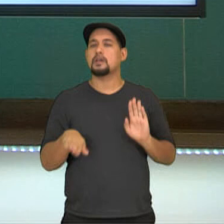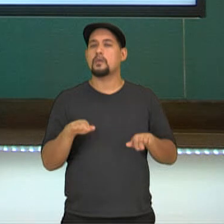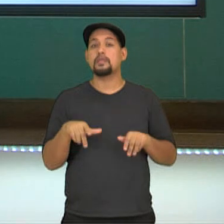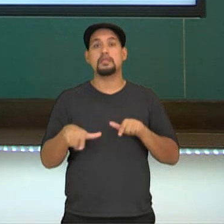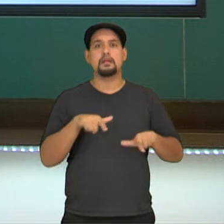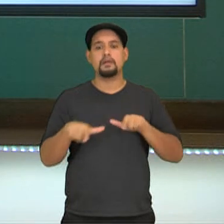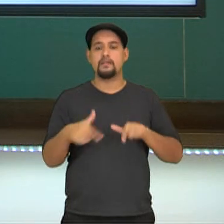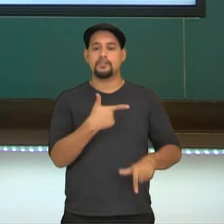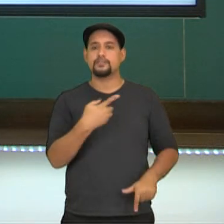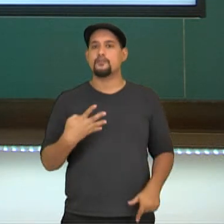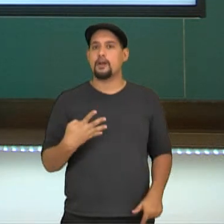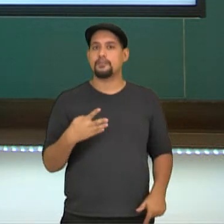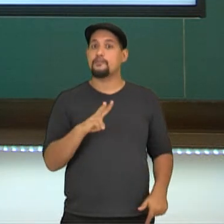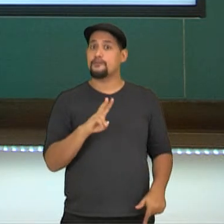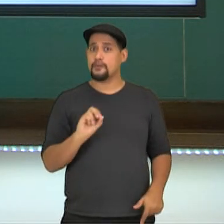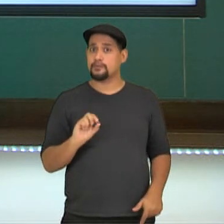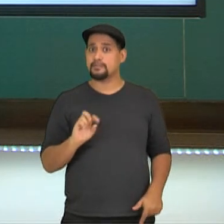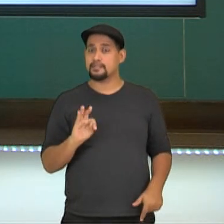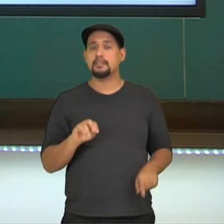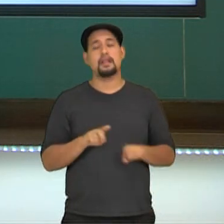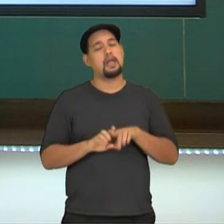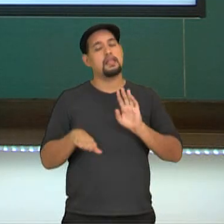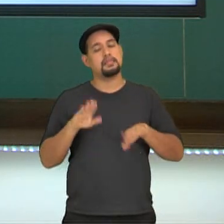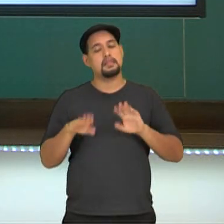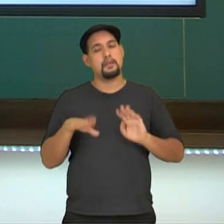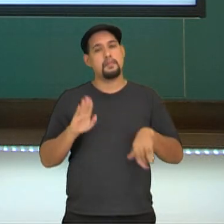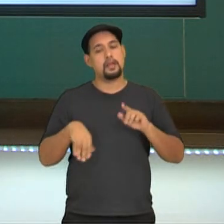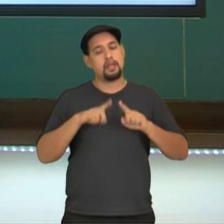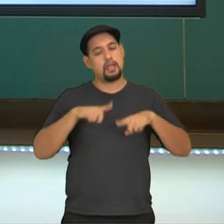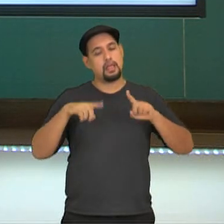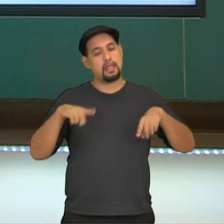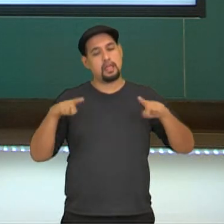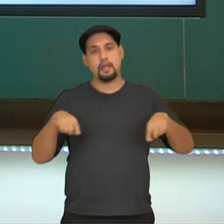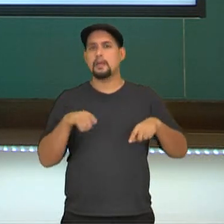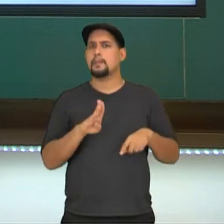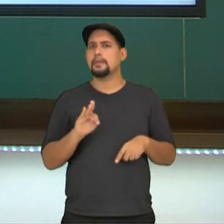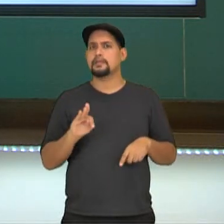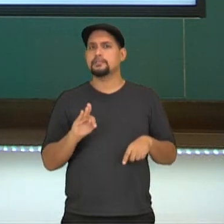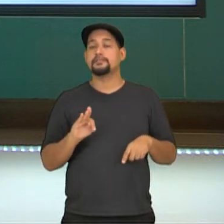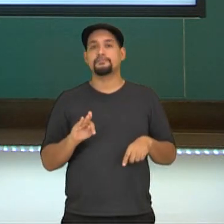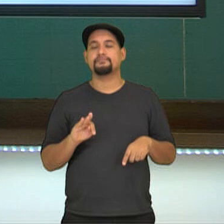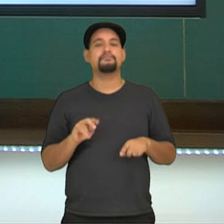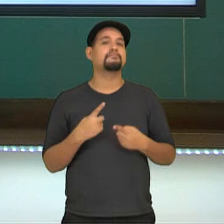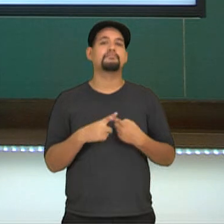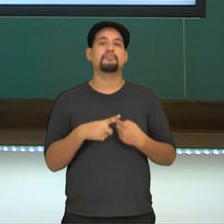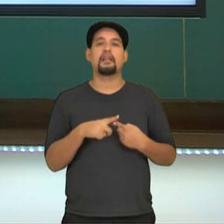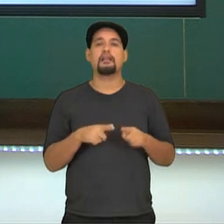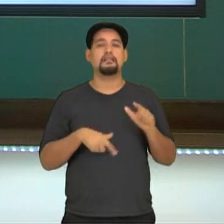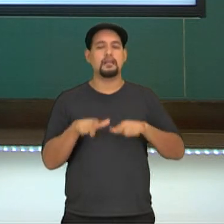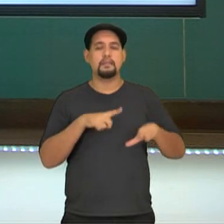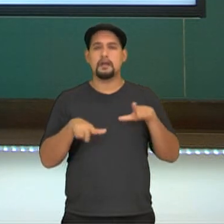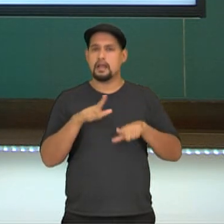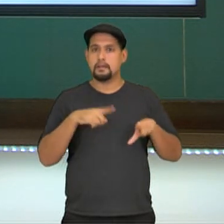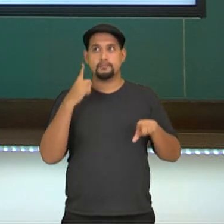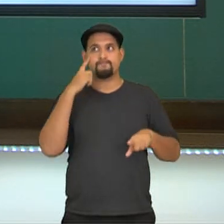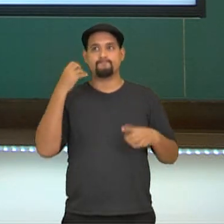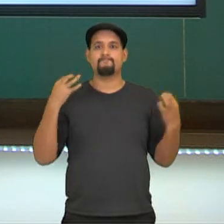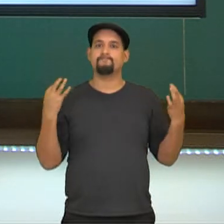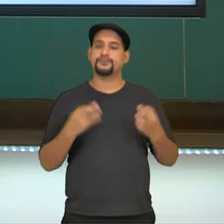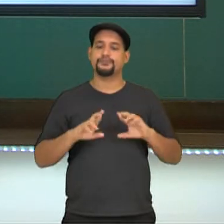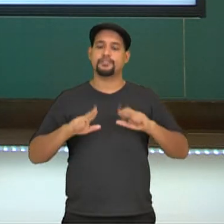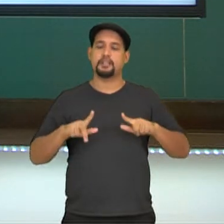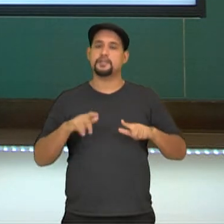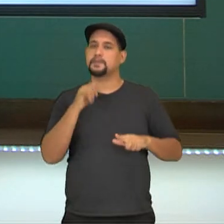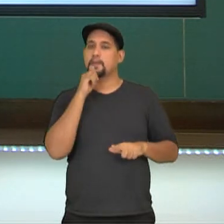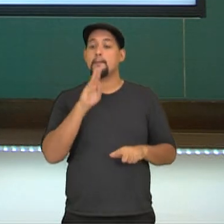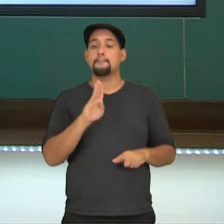bit de 24 volts. Tá? Então, depende do nível, tá? Do bit, é para que sirva para uma operação lógica diferente. Por